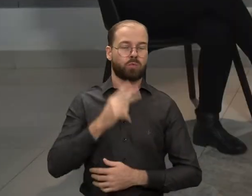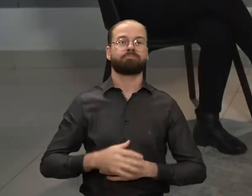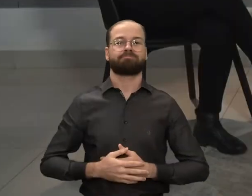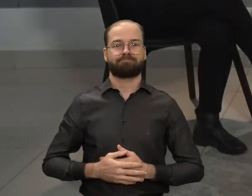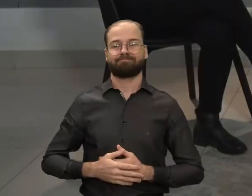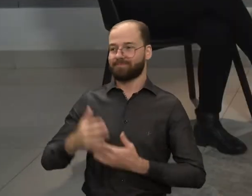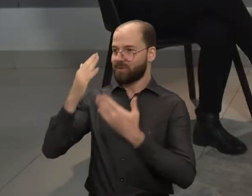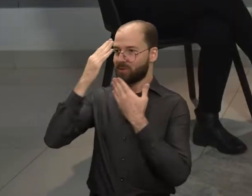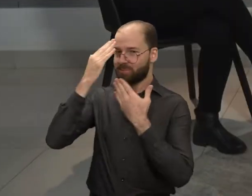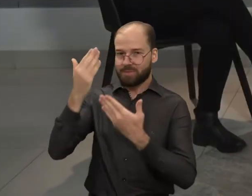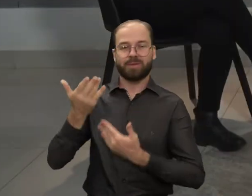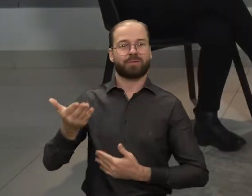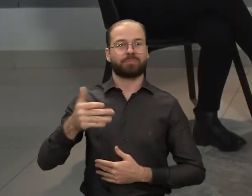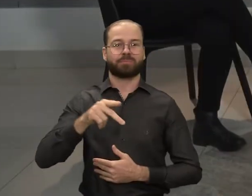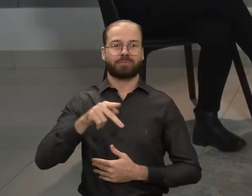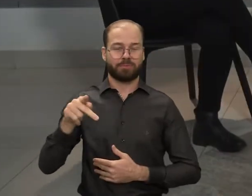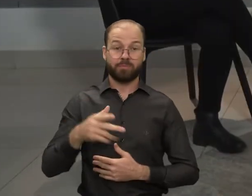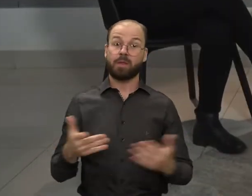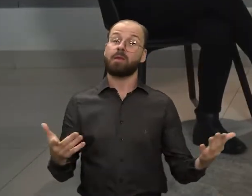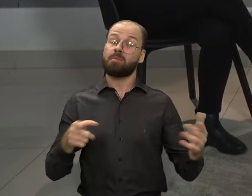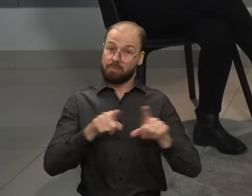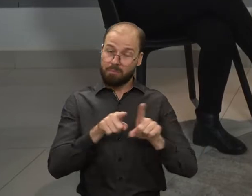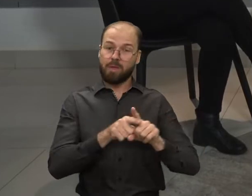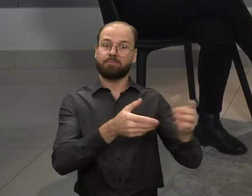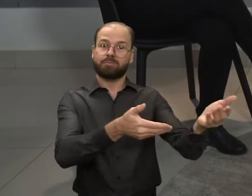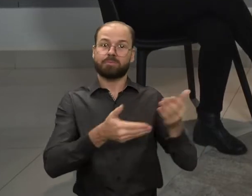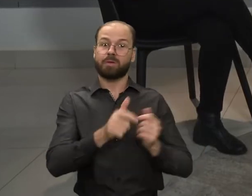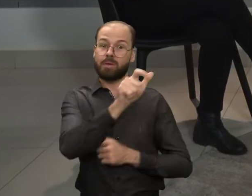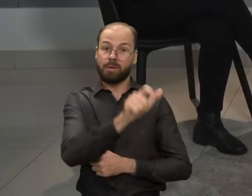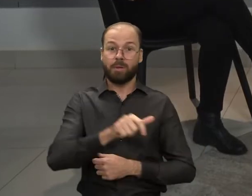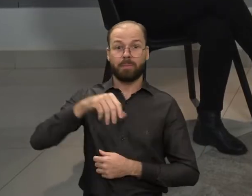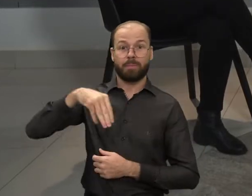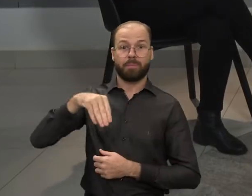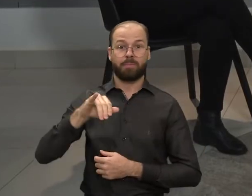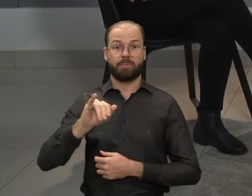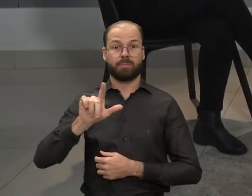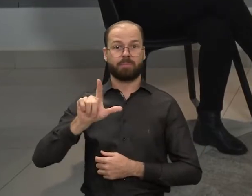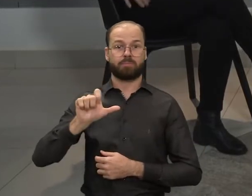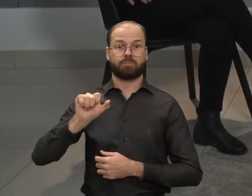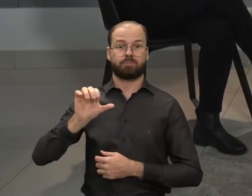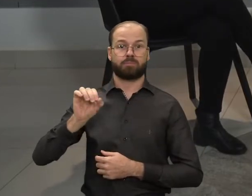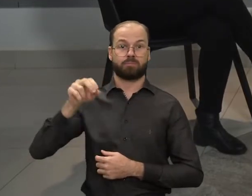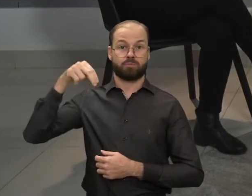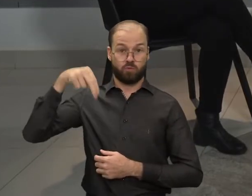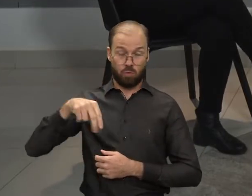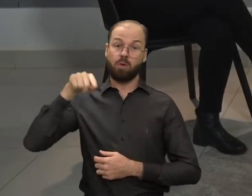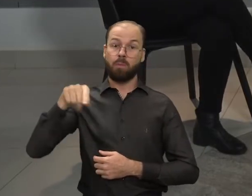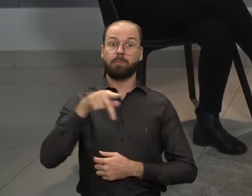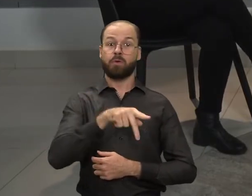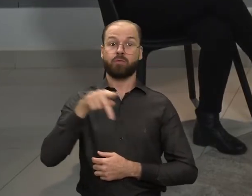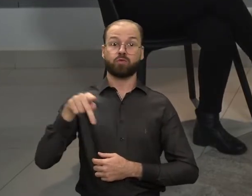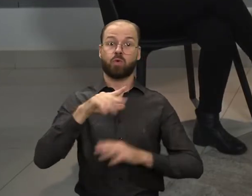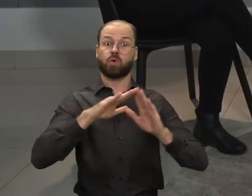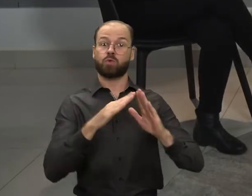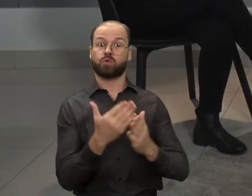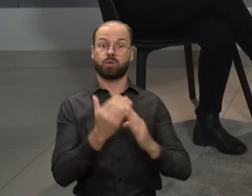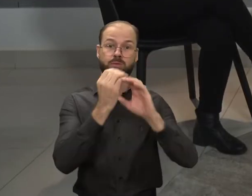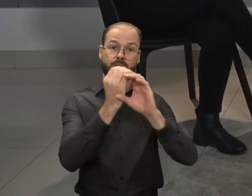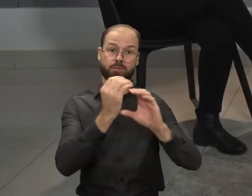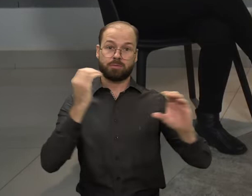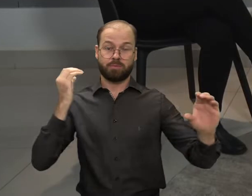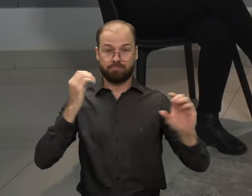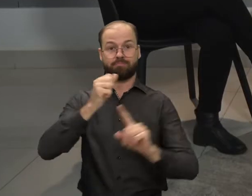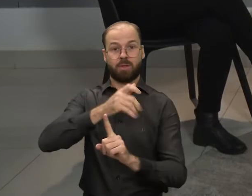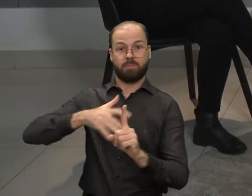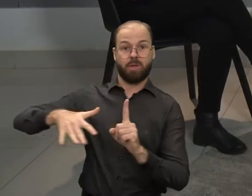Obrigada, professora. Também recebemos o Nilson Clementino, que é professor da Escola de Engenharia Civil e Ambiental,